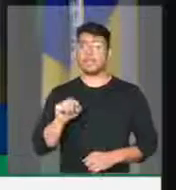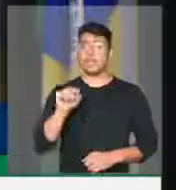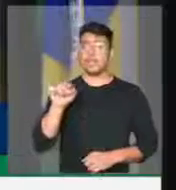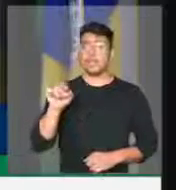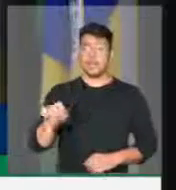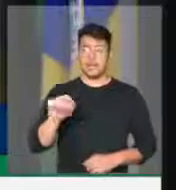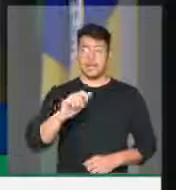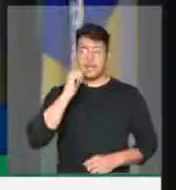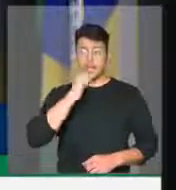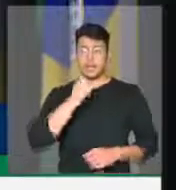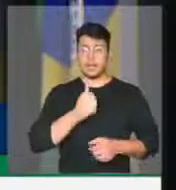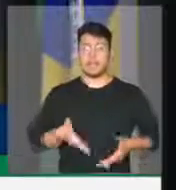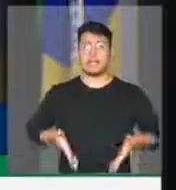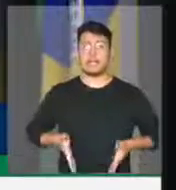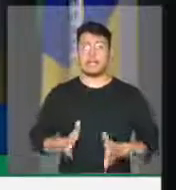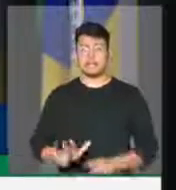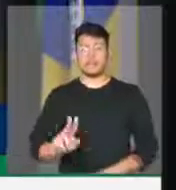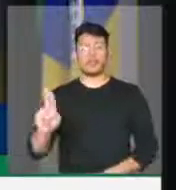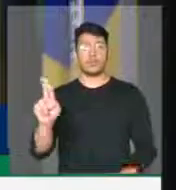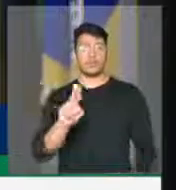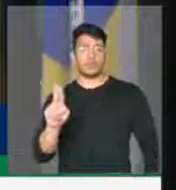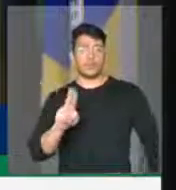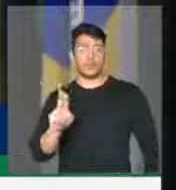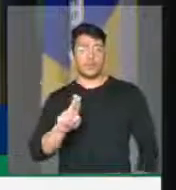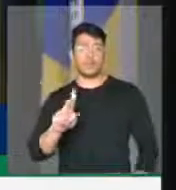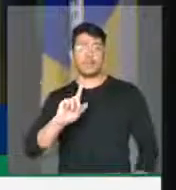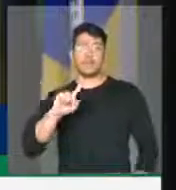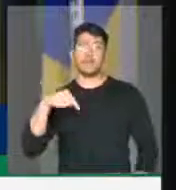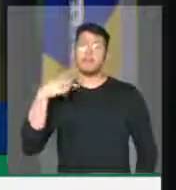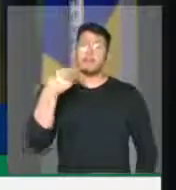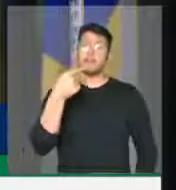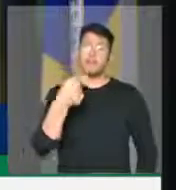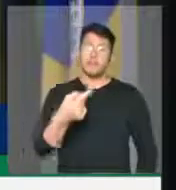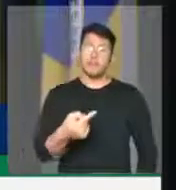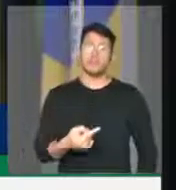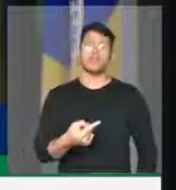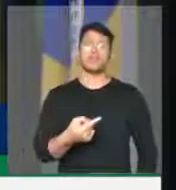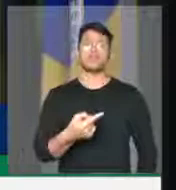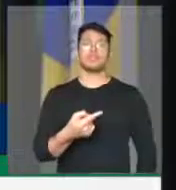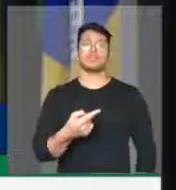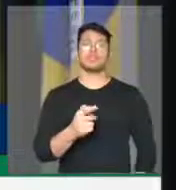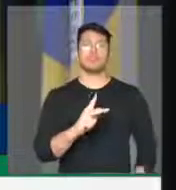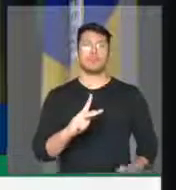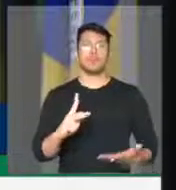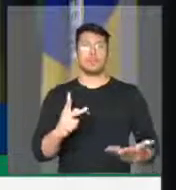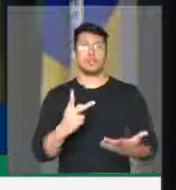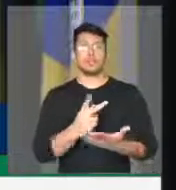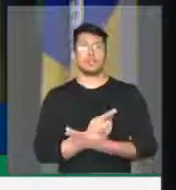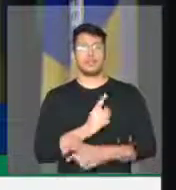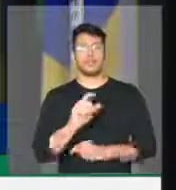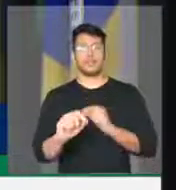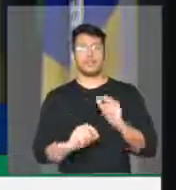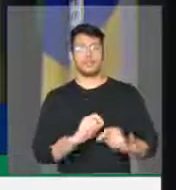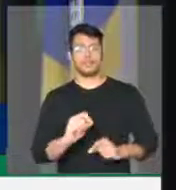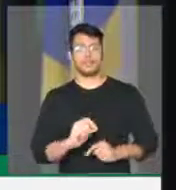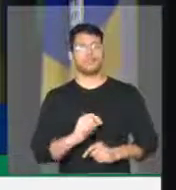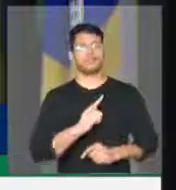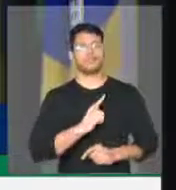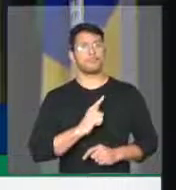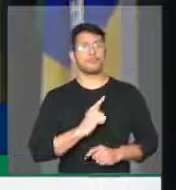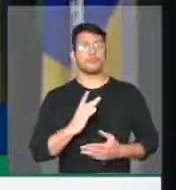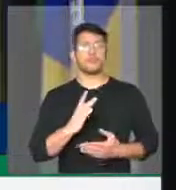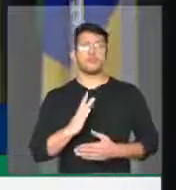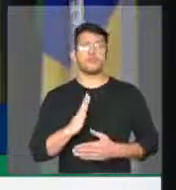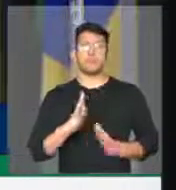brasileiro, e depois naturalizou-se brasileira, mesmo que chegou a ser criada depois em